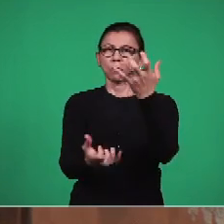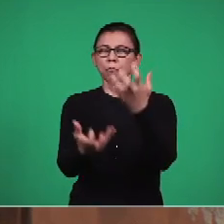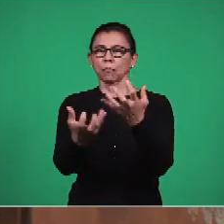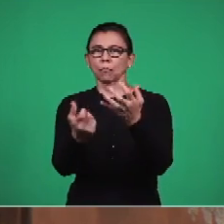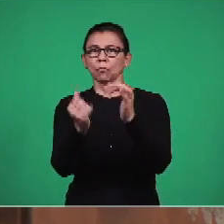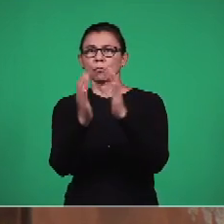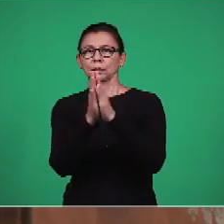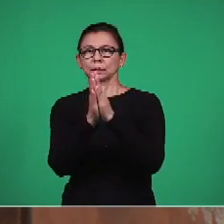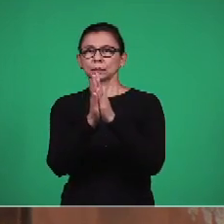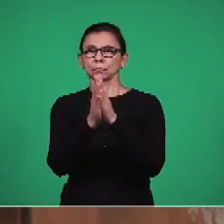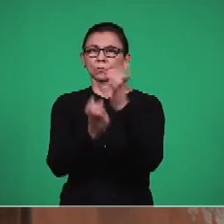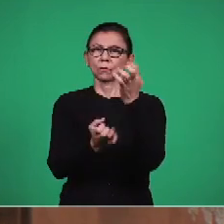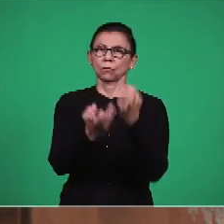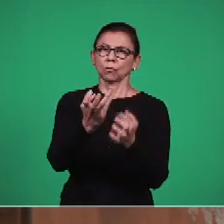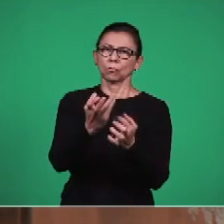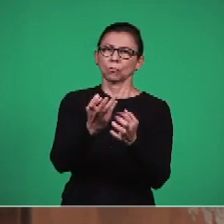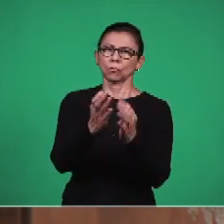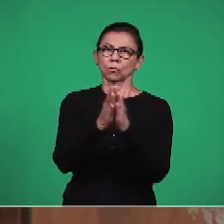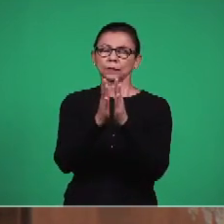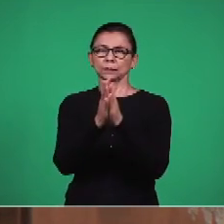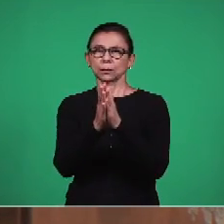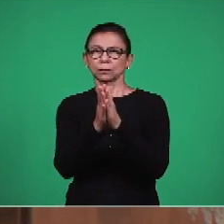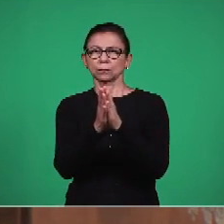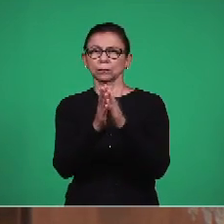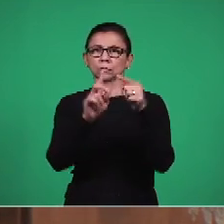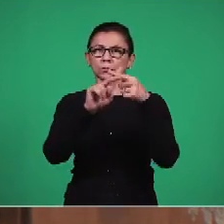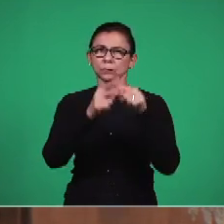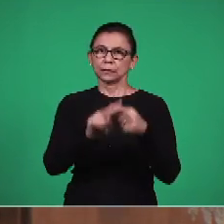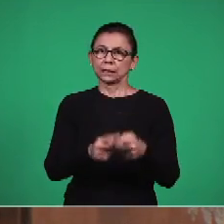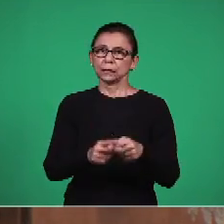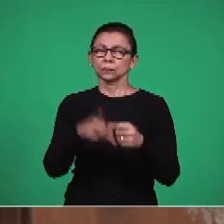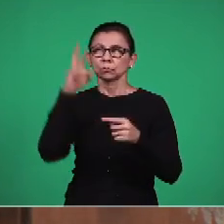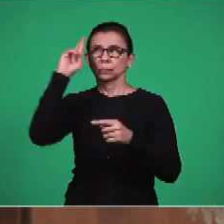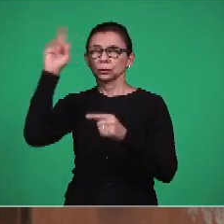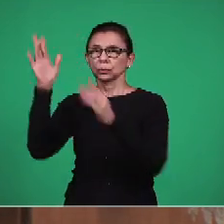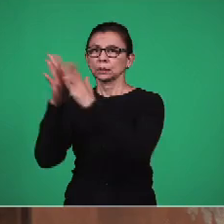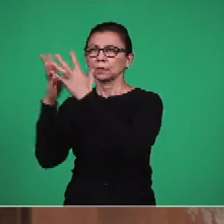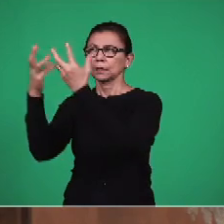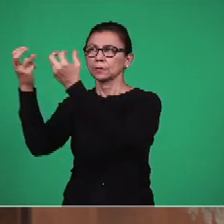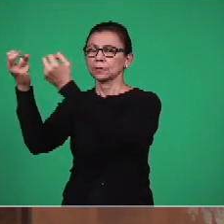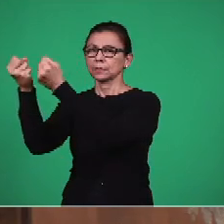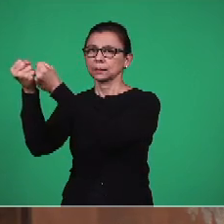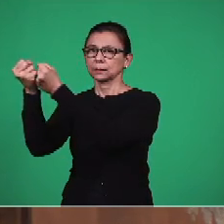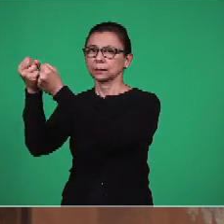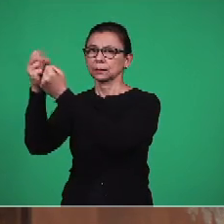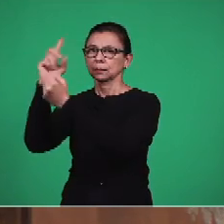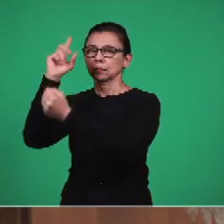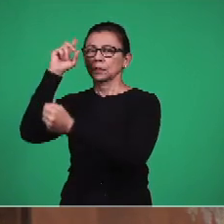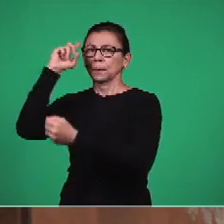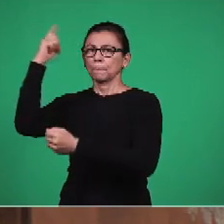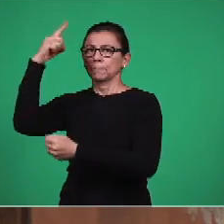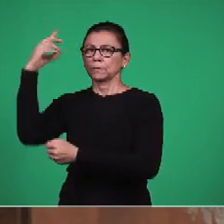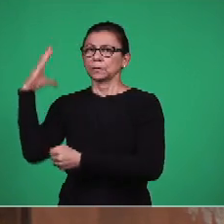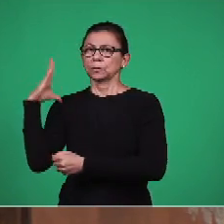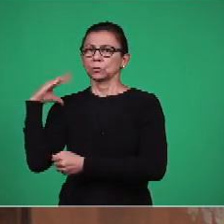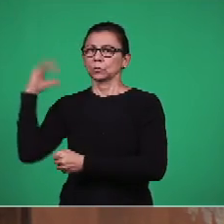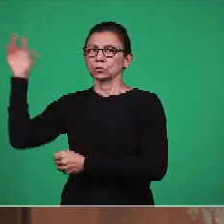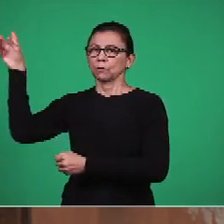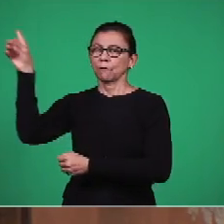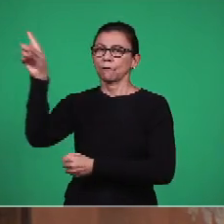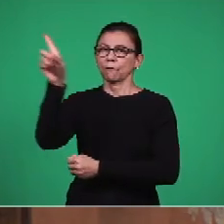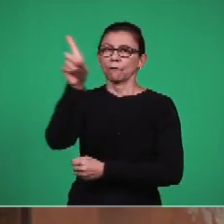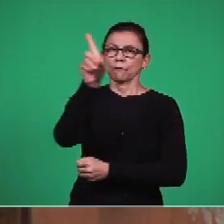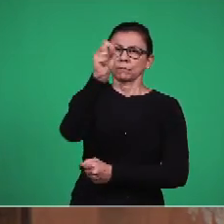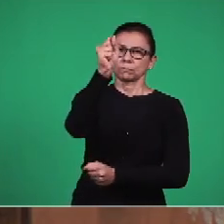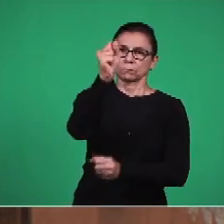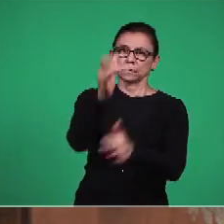oração, fogo, aperfeiçoamento, o Senhor aceitando a oração. Esse é o momento. Então, a igreja sem isso, ela não vai